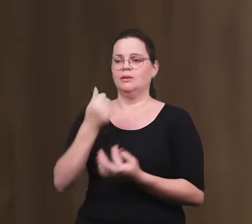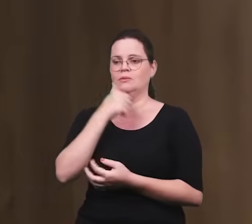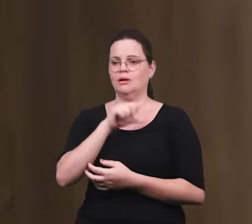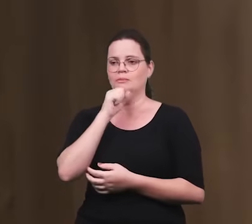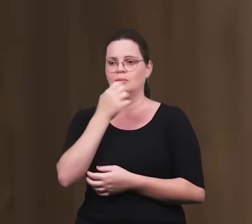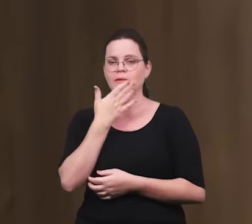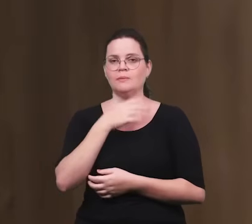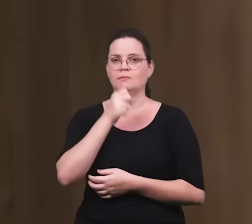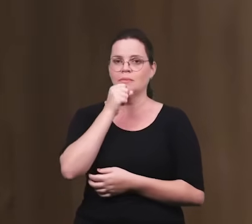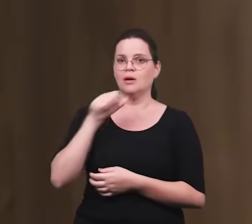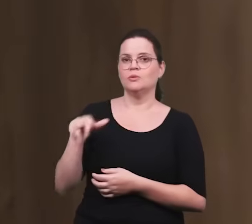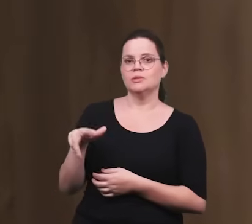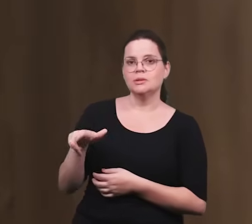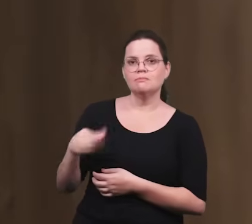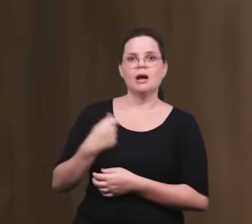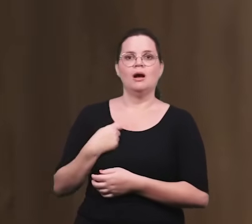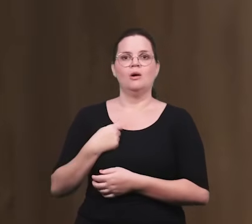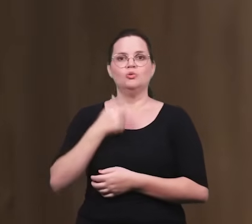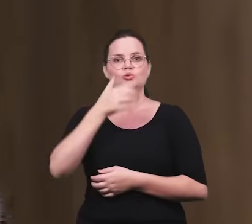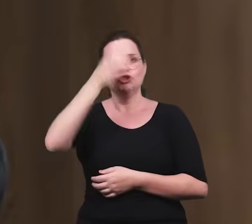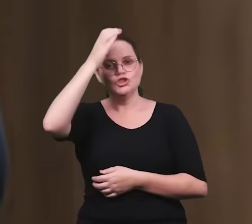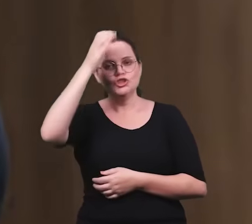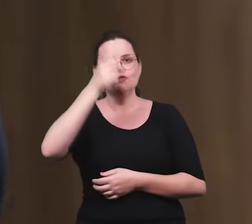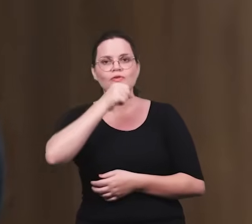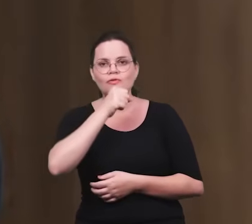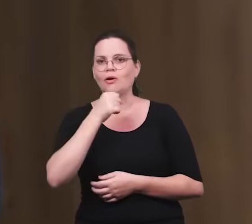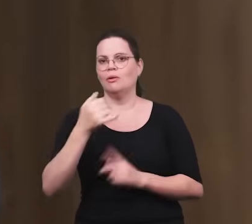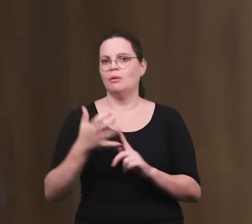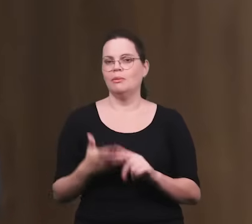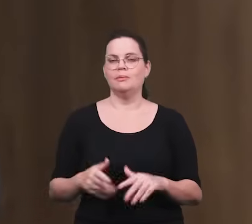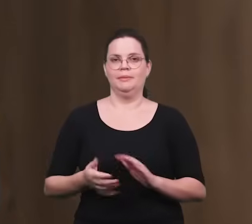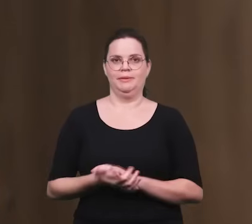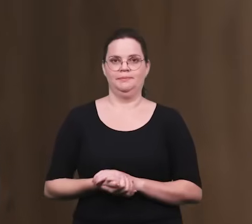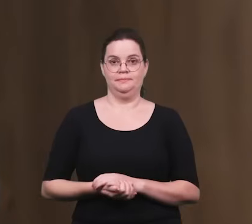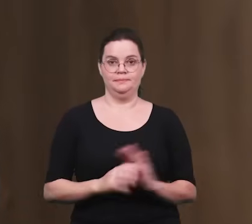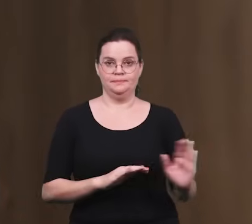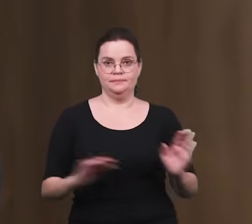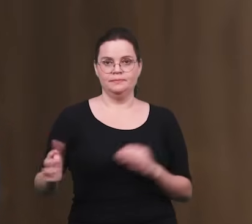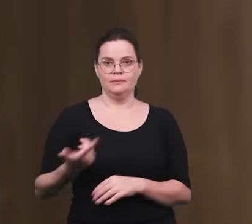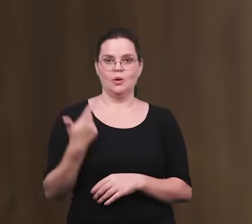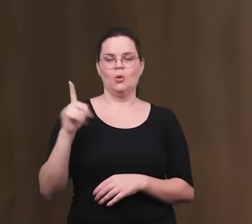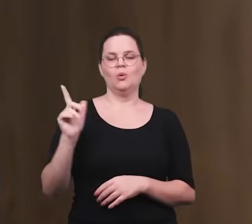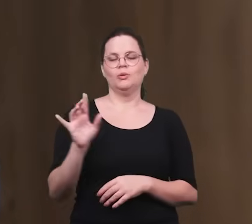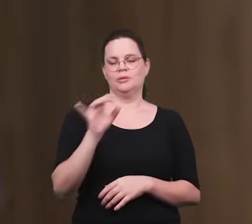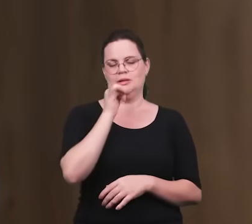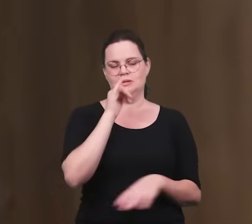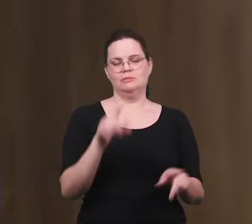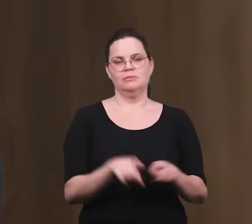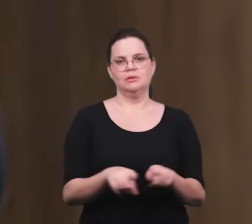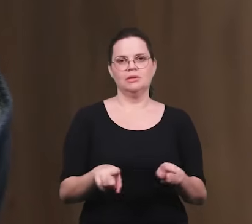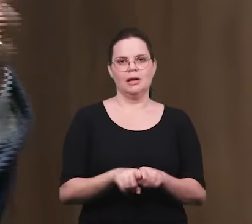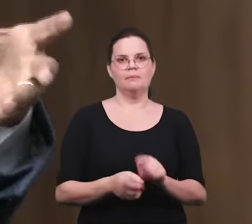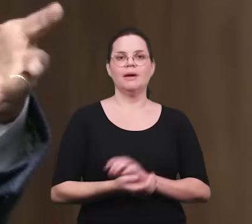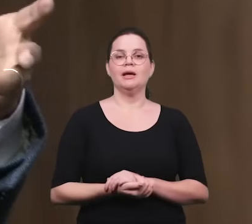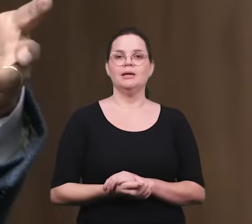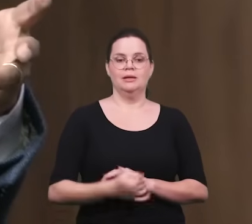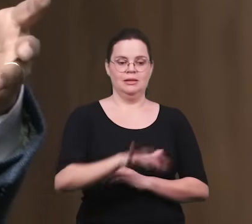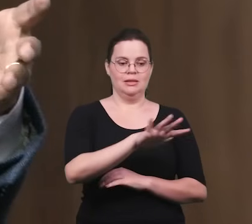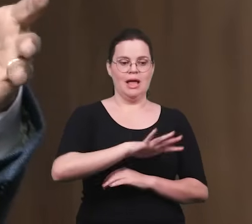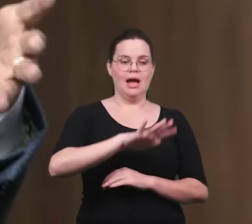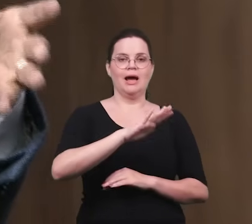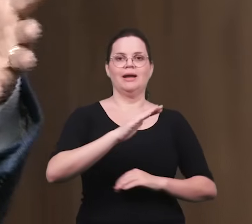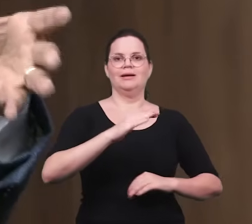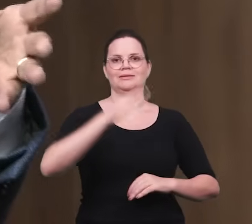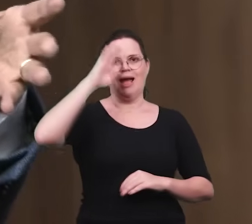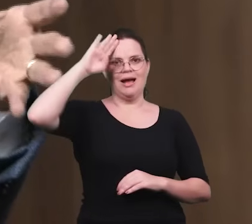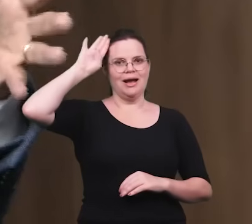convivência com os irmãos, com os familiares. Um outro exemplo agora de alguém que deu um bom testemunho na vida estudantil.